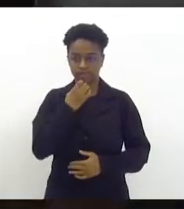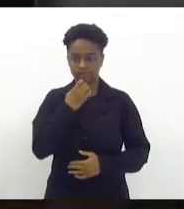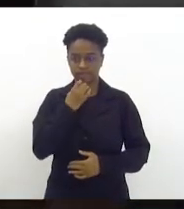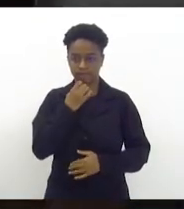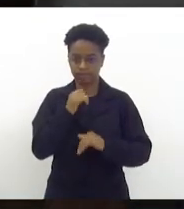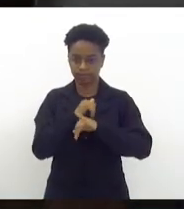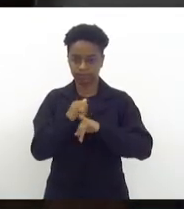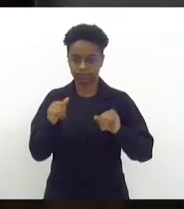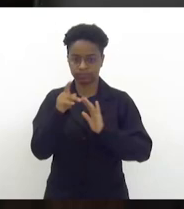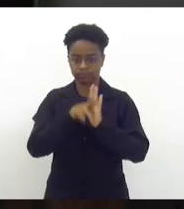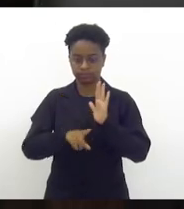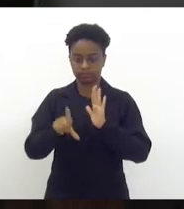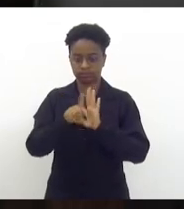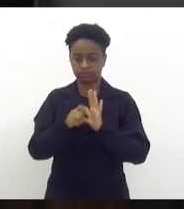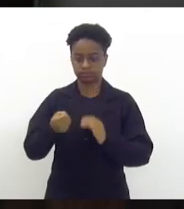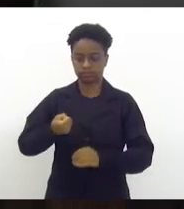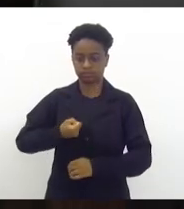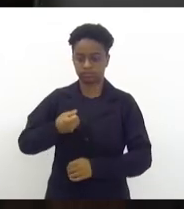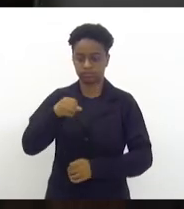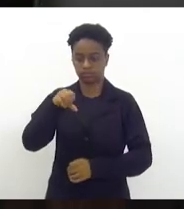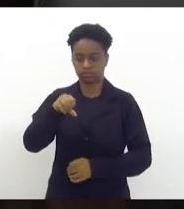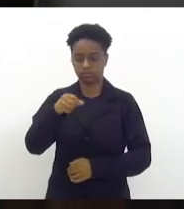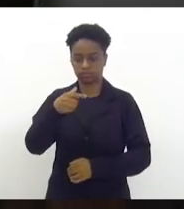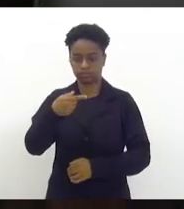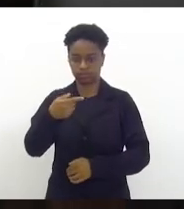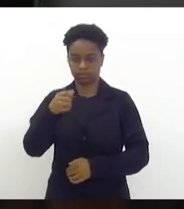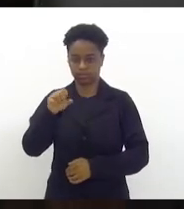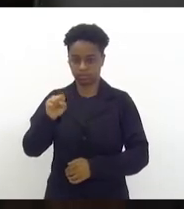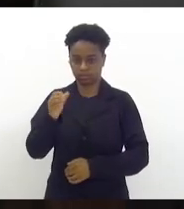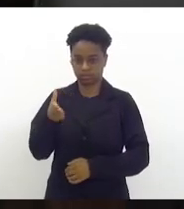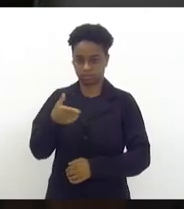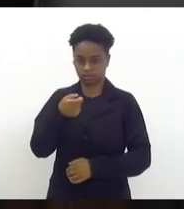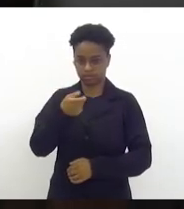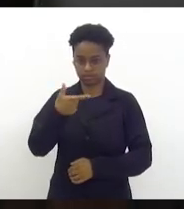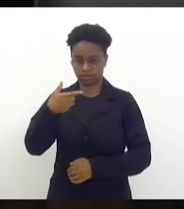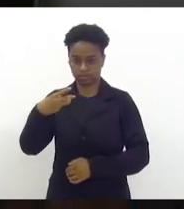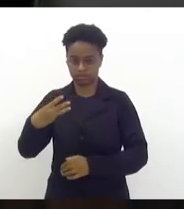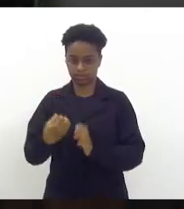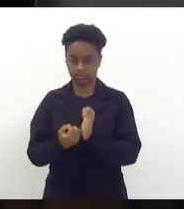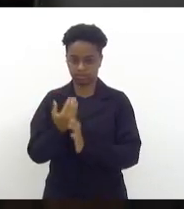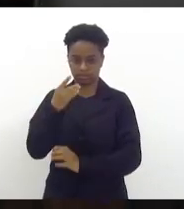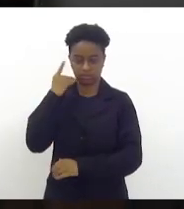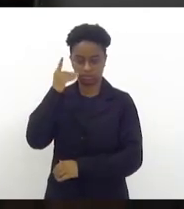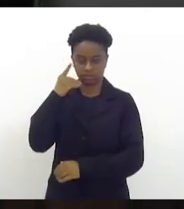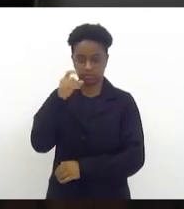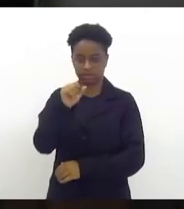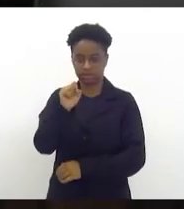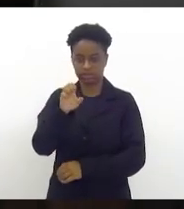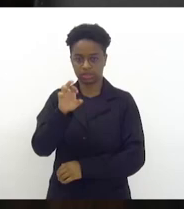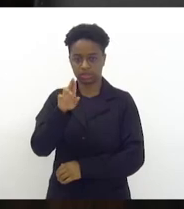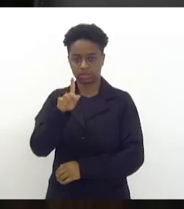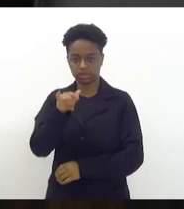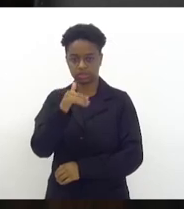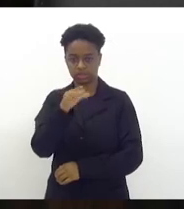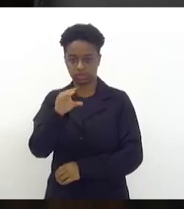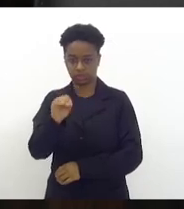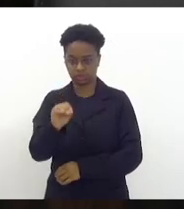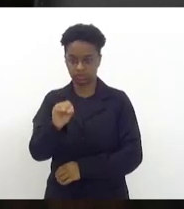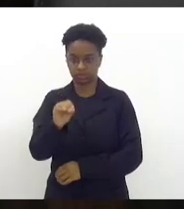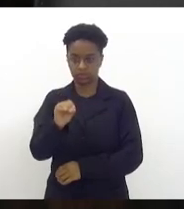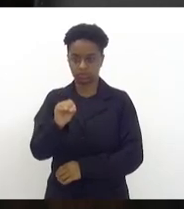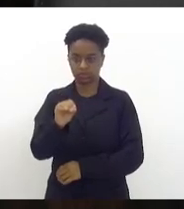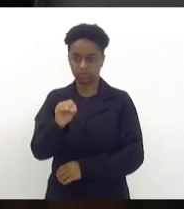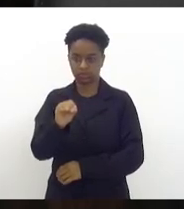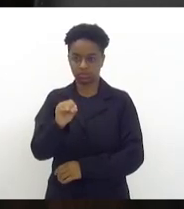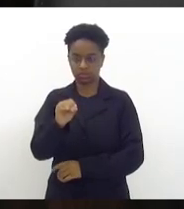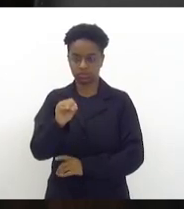Anuncio. Projeto de lei número 978/2023, de autoria do deputado Dr. Serginho, que denomina